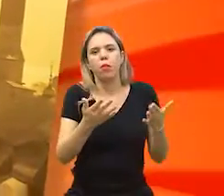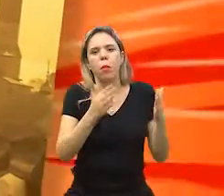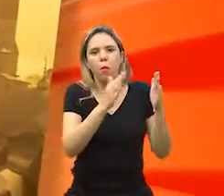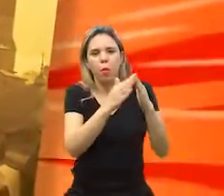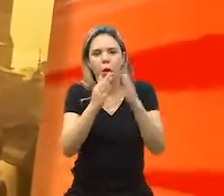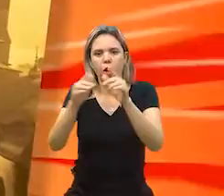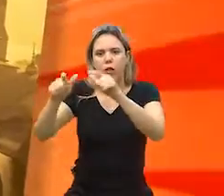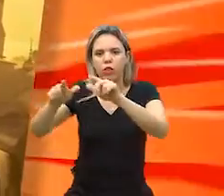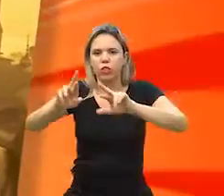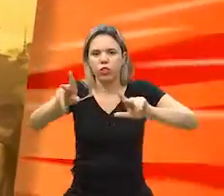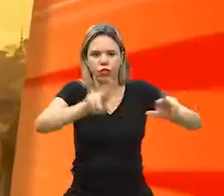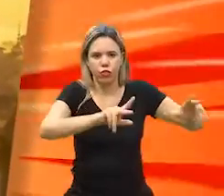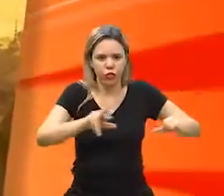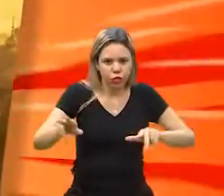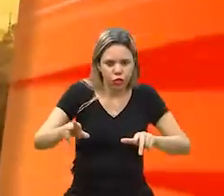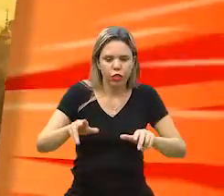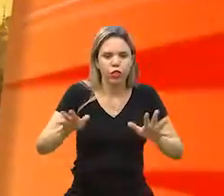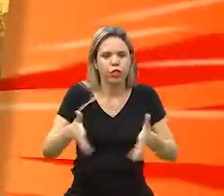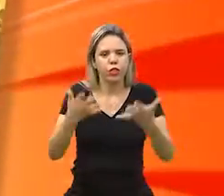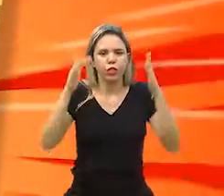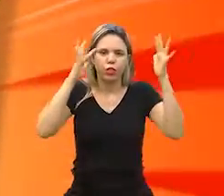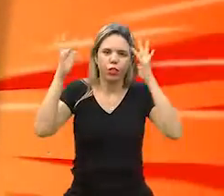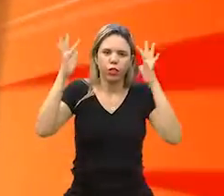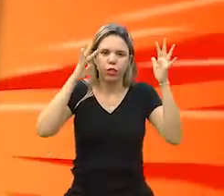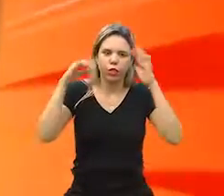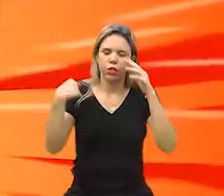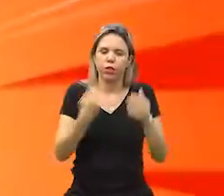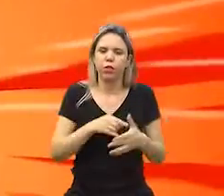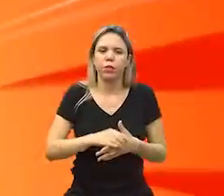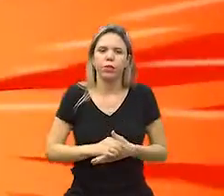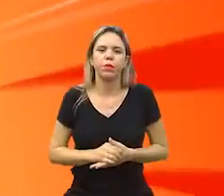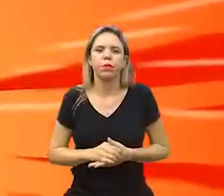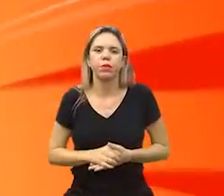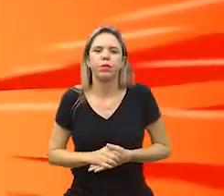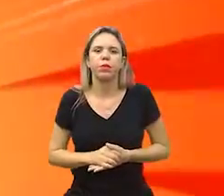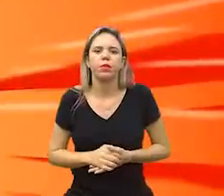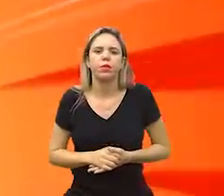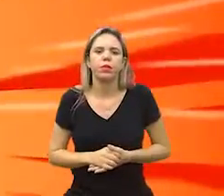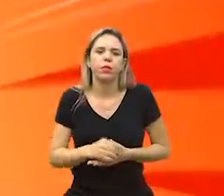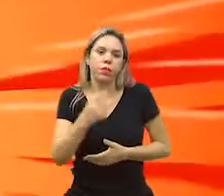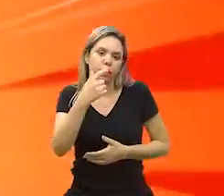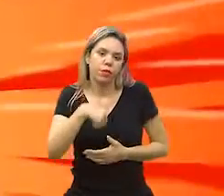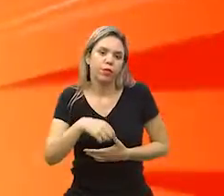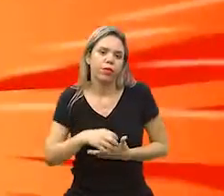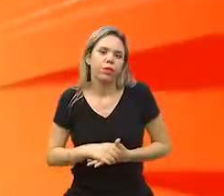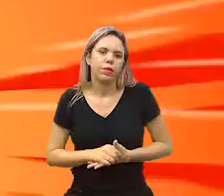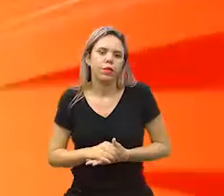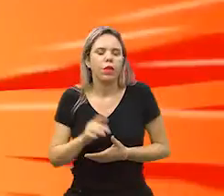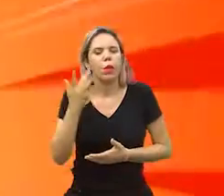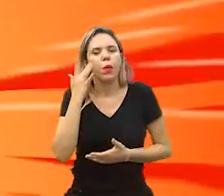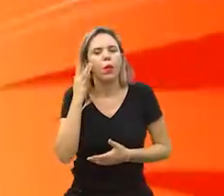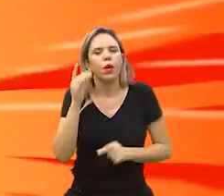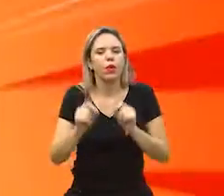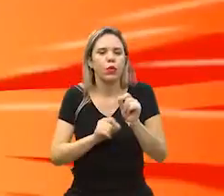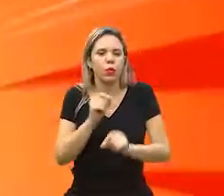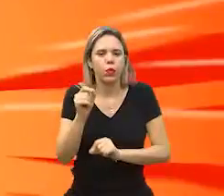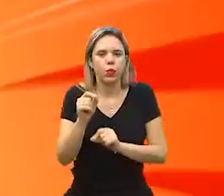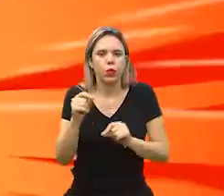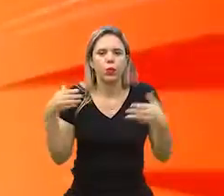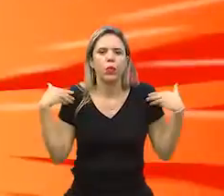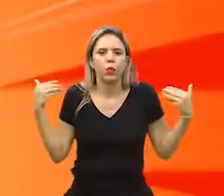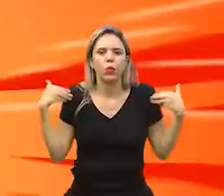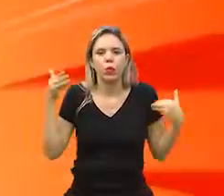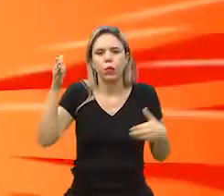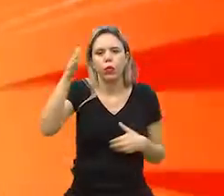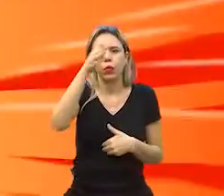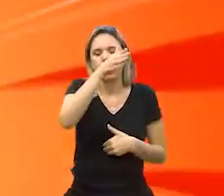lugar diferente, isso agita muito a imaginação da gente, né? E eu acho que a